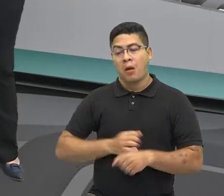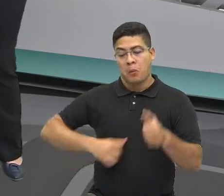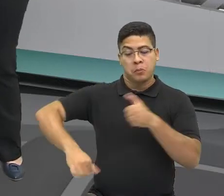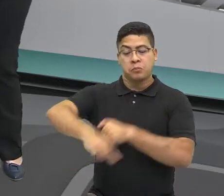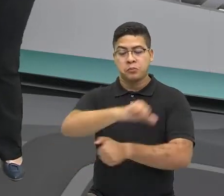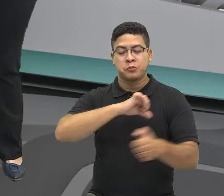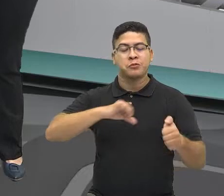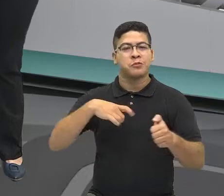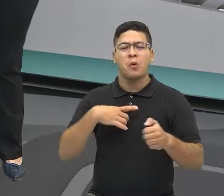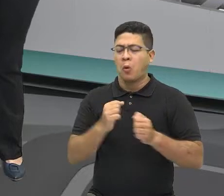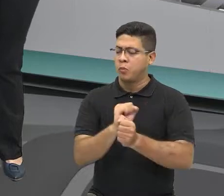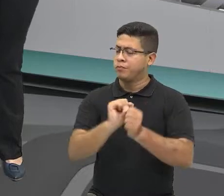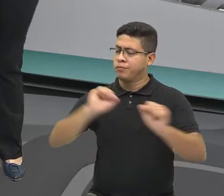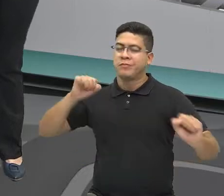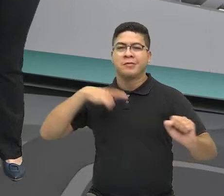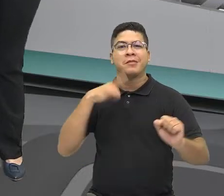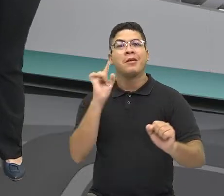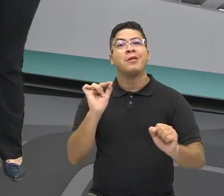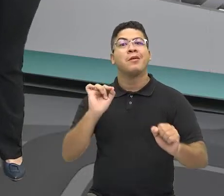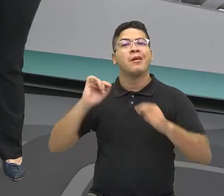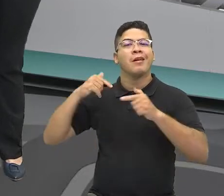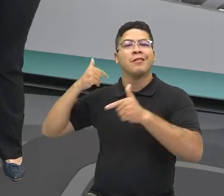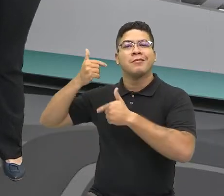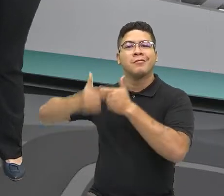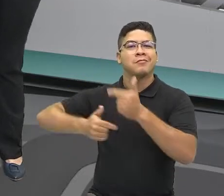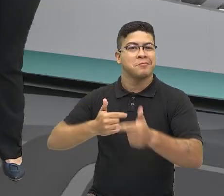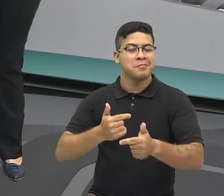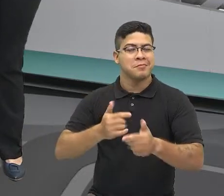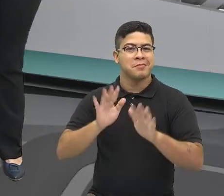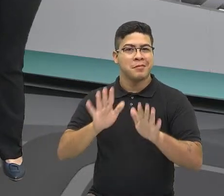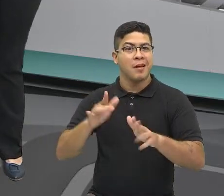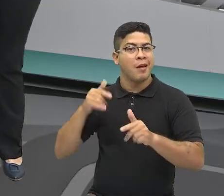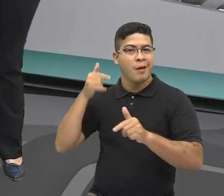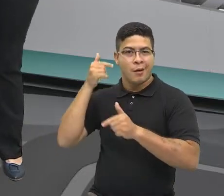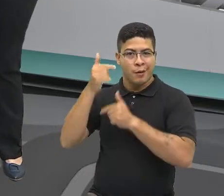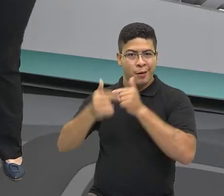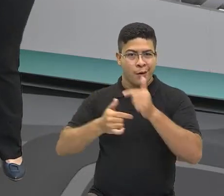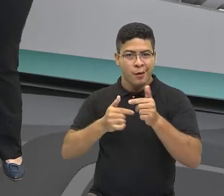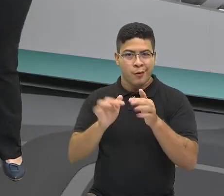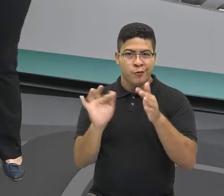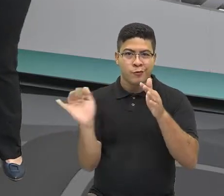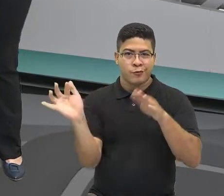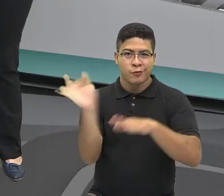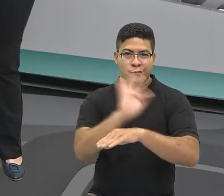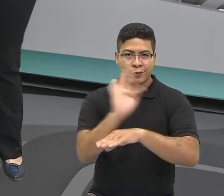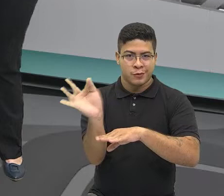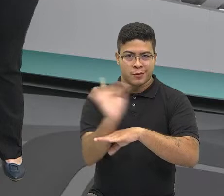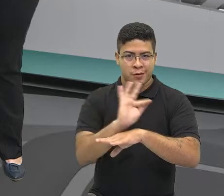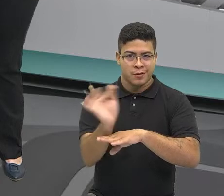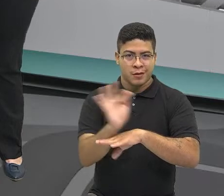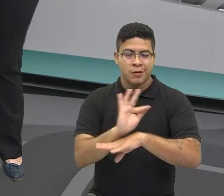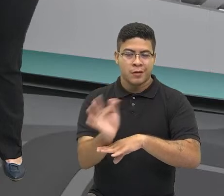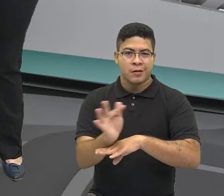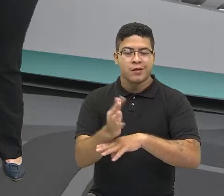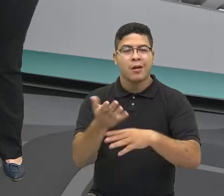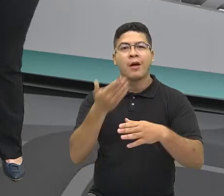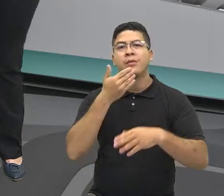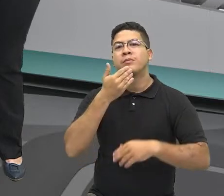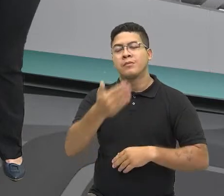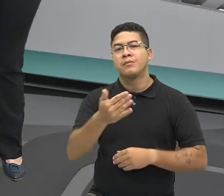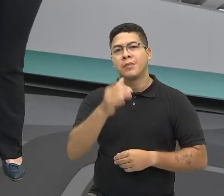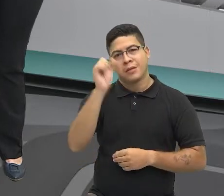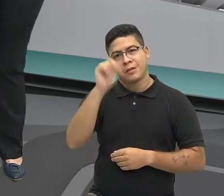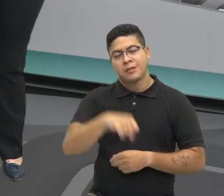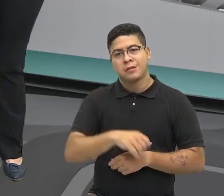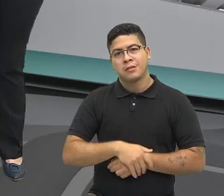transformar, romper com o que é clássico, né, aquilo que é formal. Então, é isso que ele pede. E tem